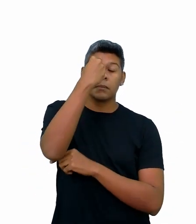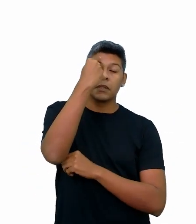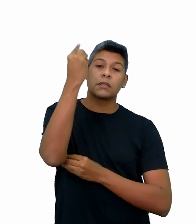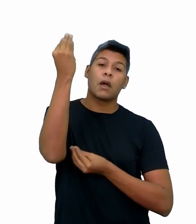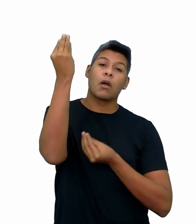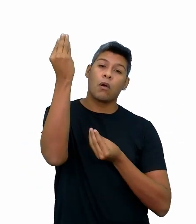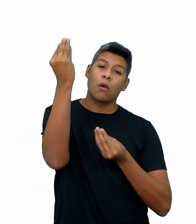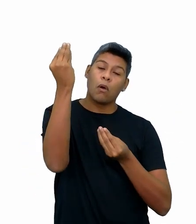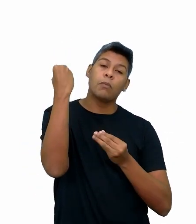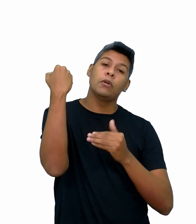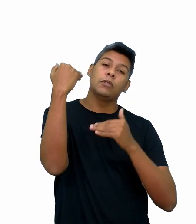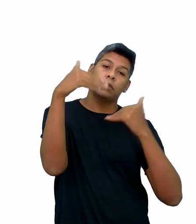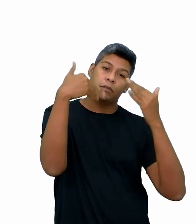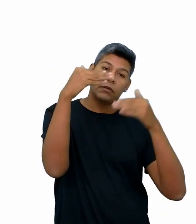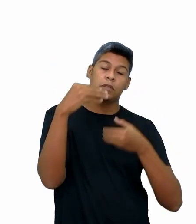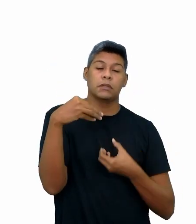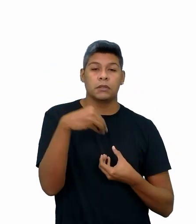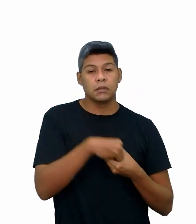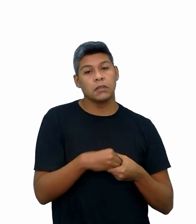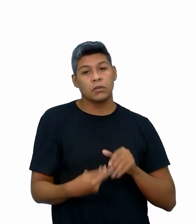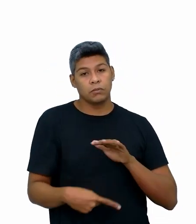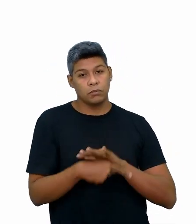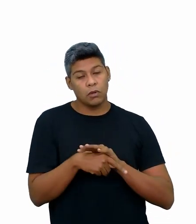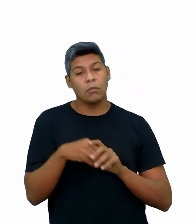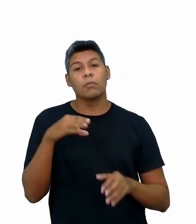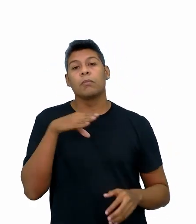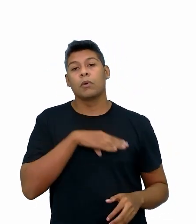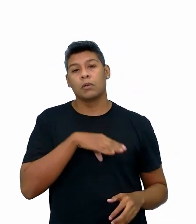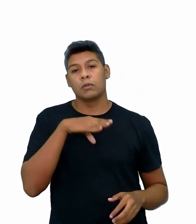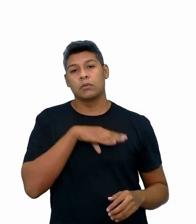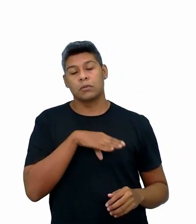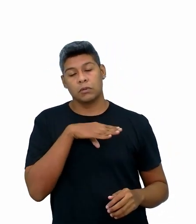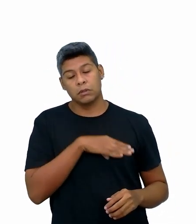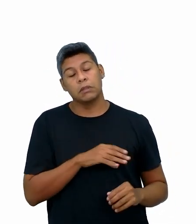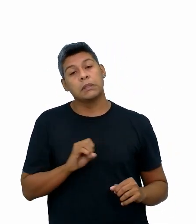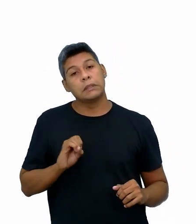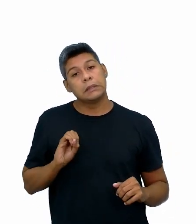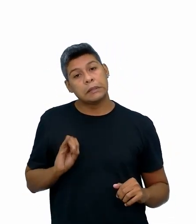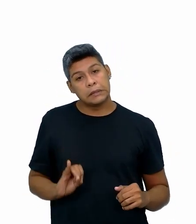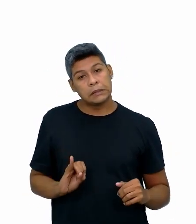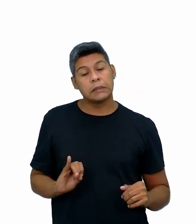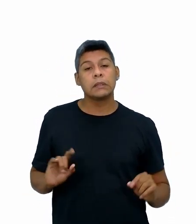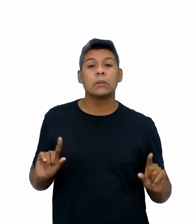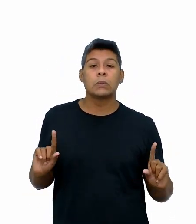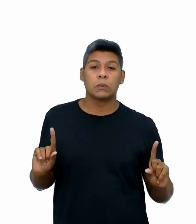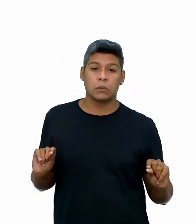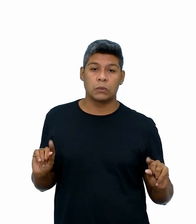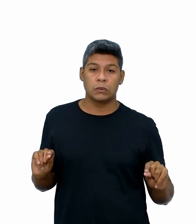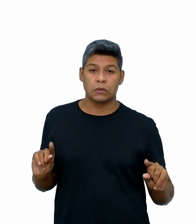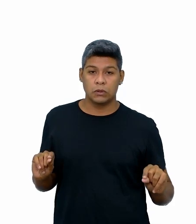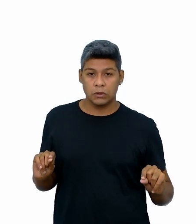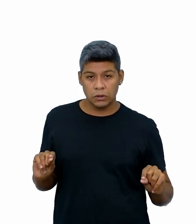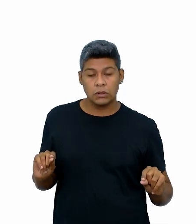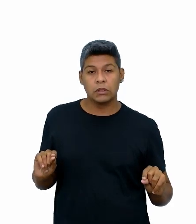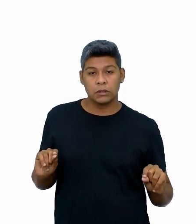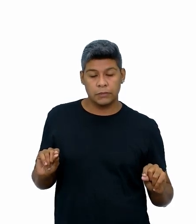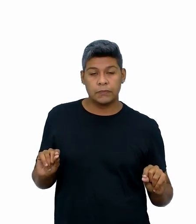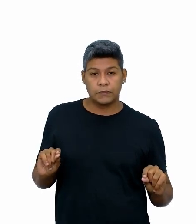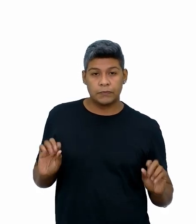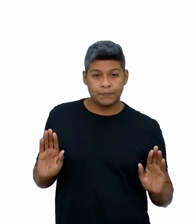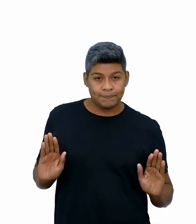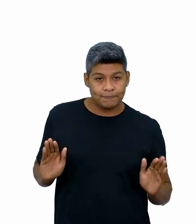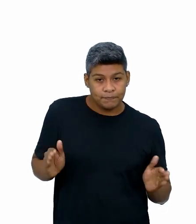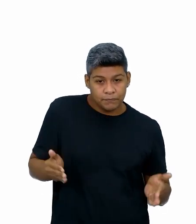em desenvolver, dentro da questão da língua portuguesa, ser aí o eixo, né,